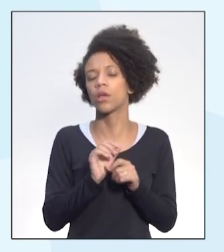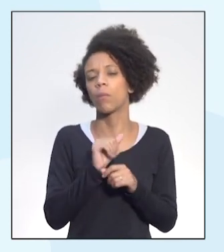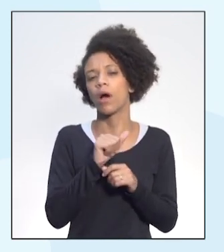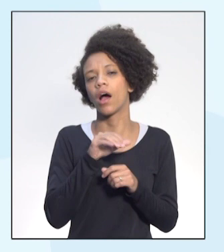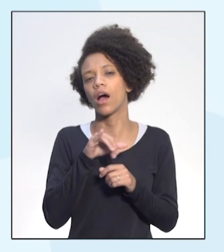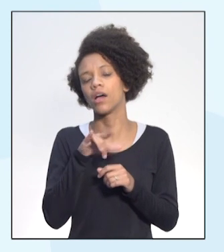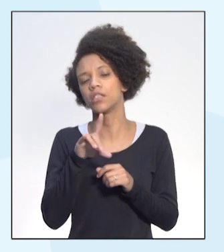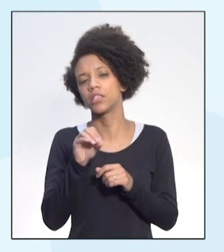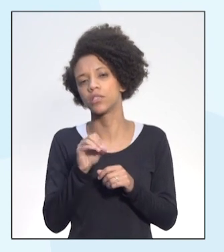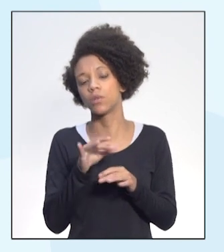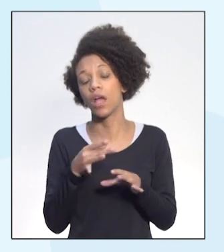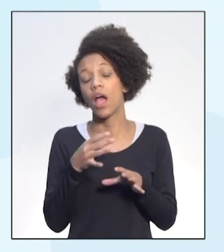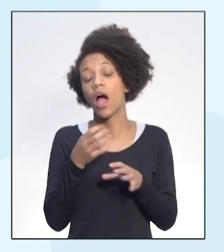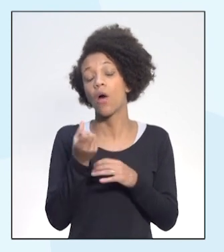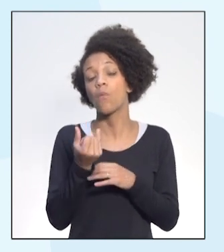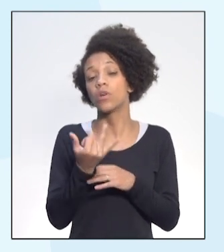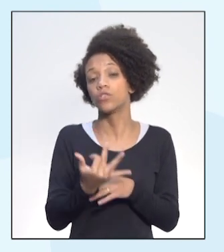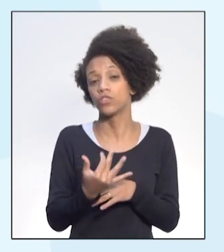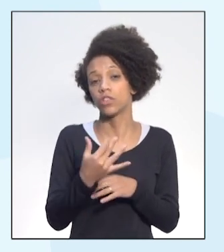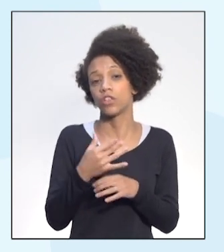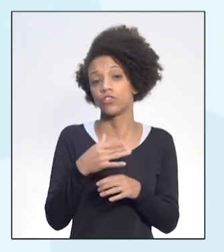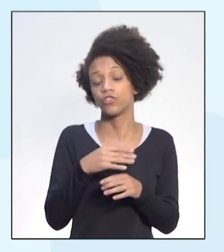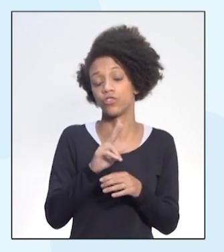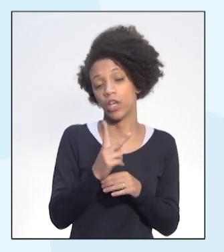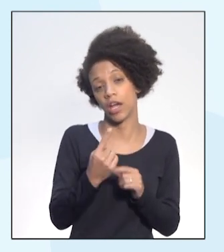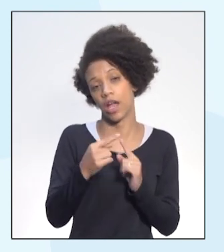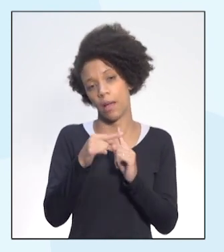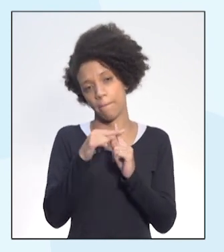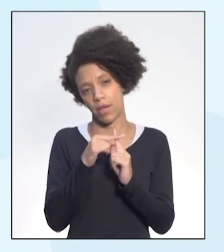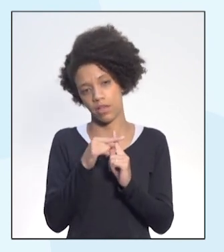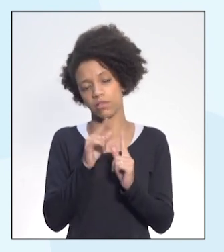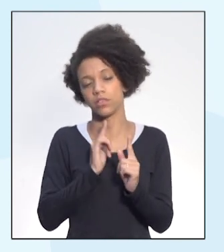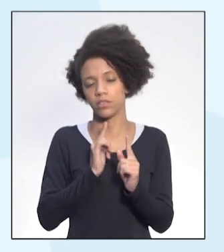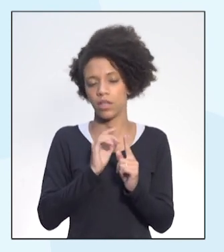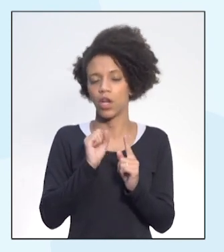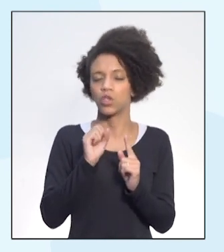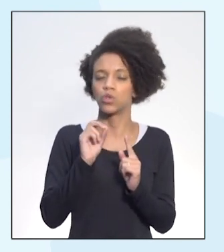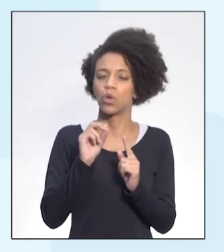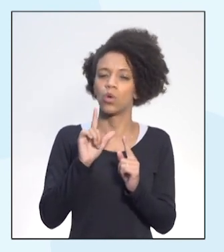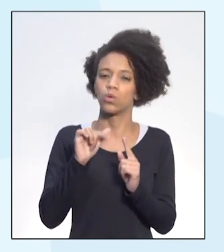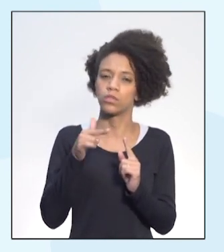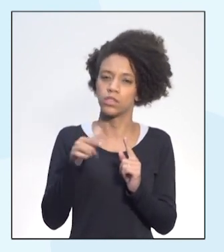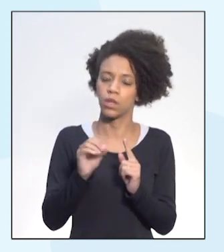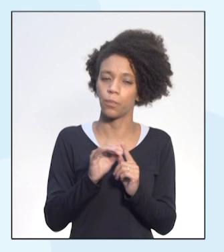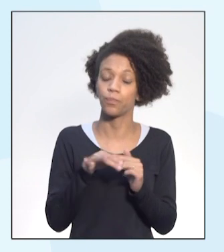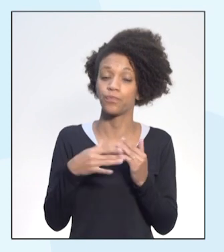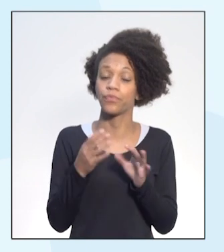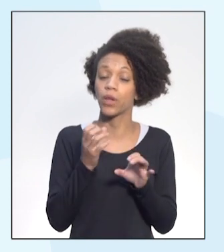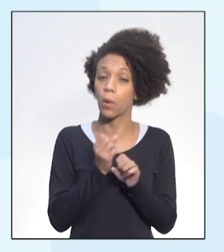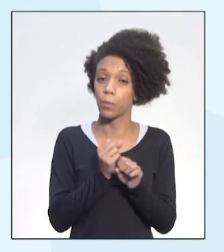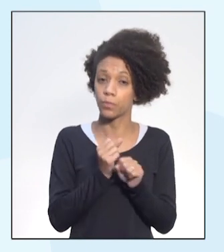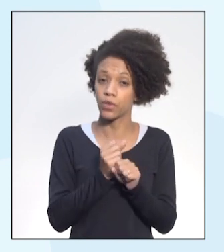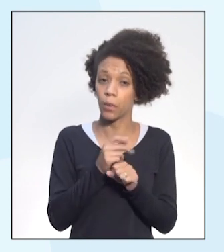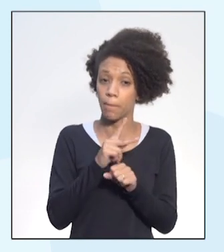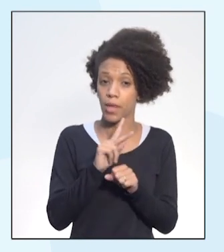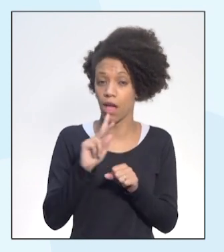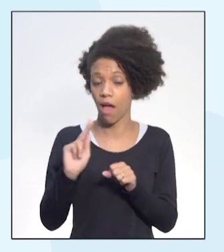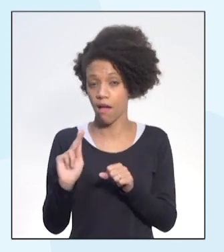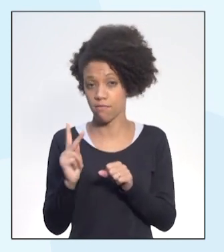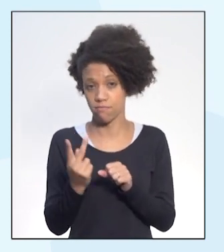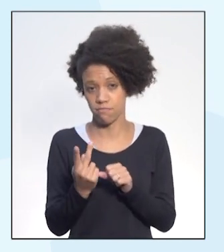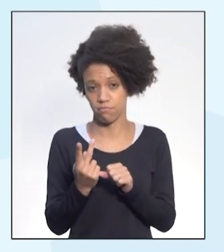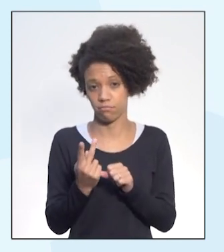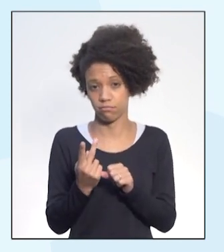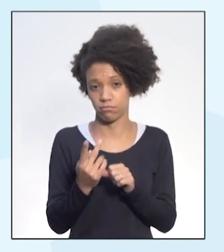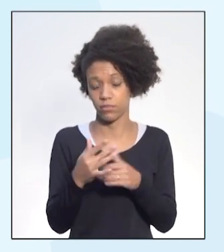ácido? É a quantidade de H+, né, que eu tenho numa solução. Então, o cálculo desse pH